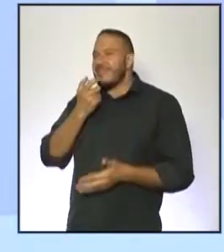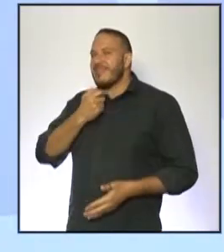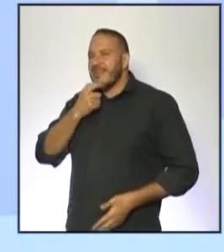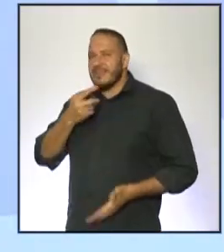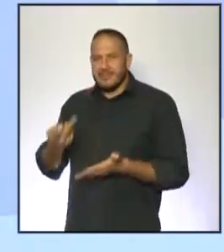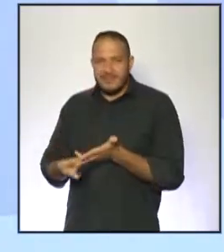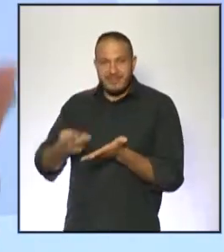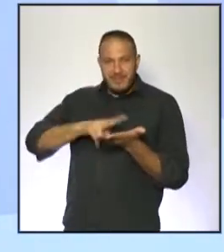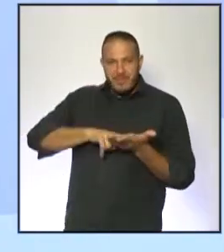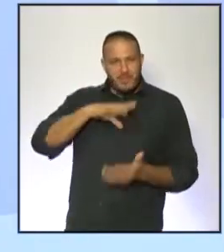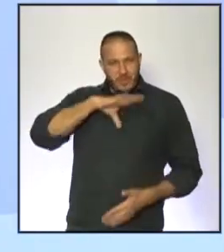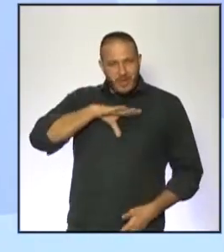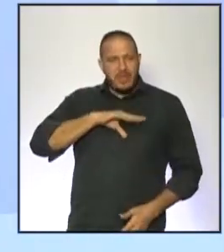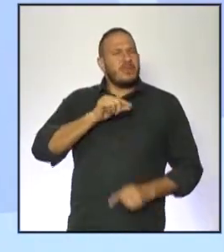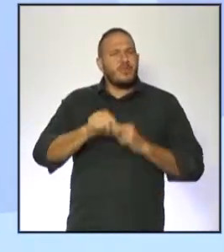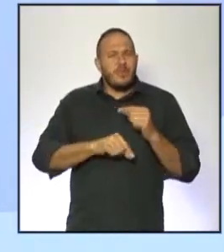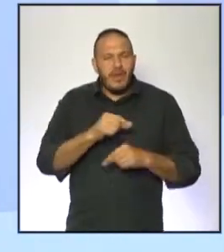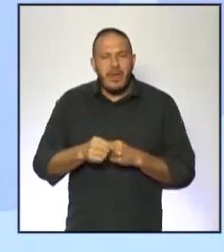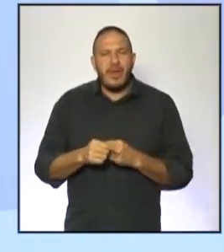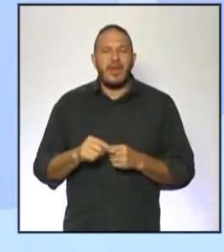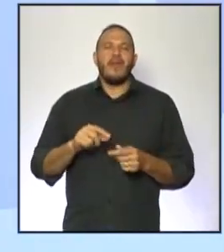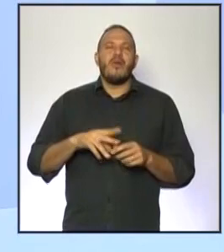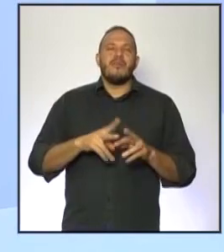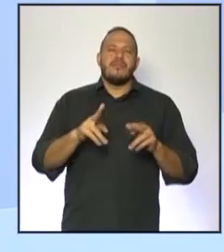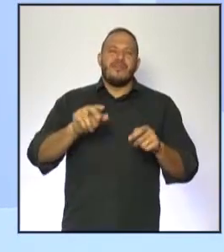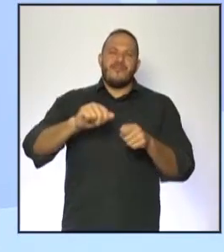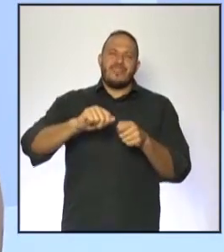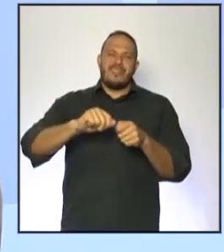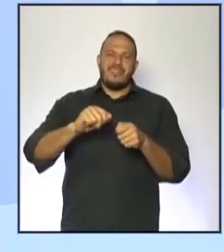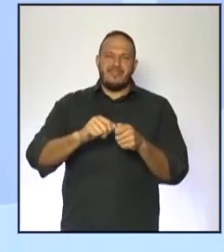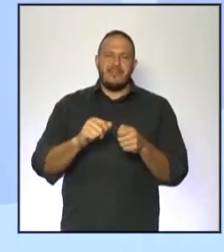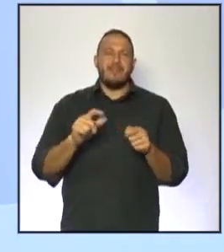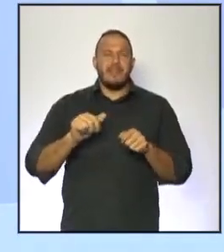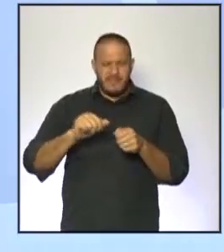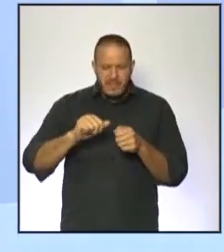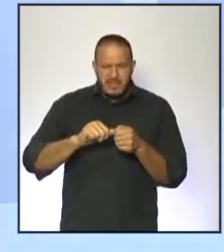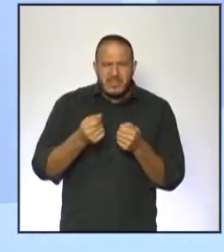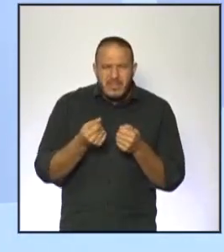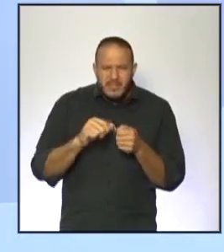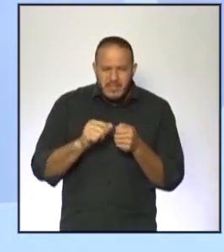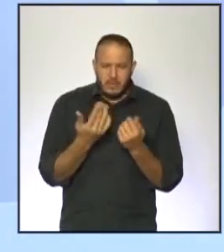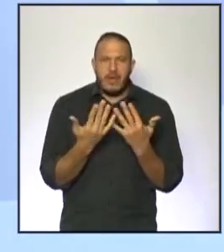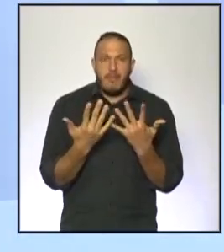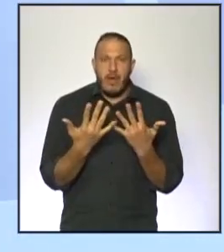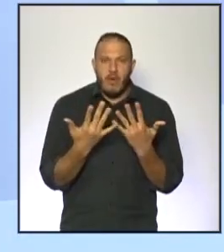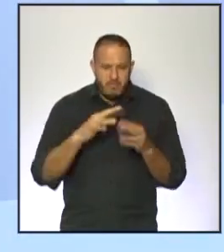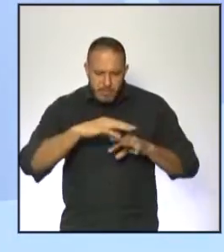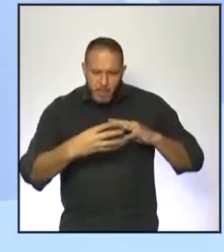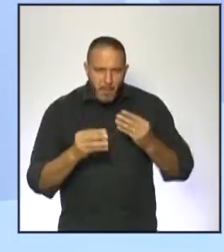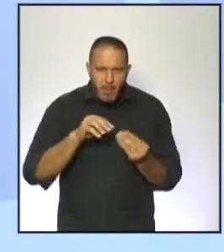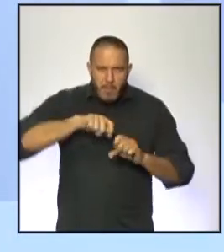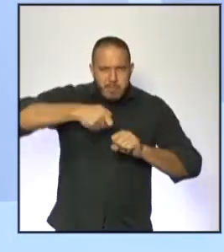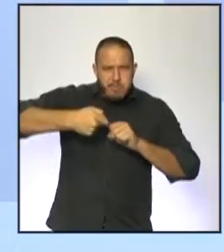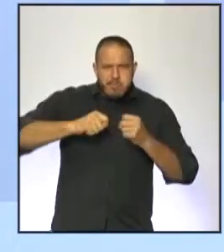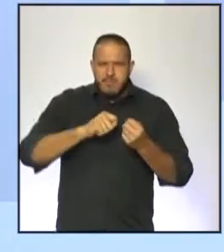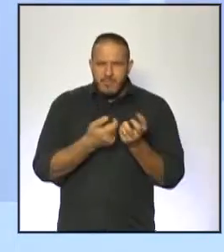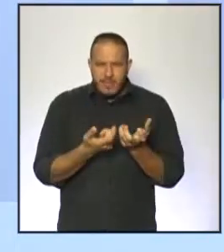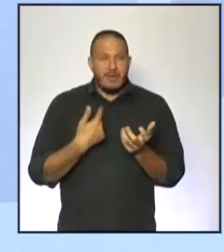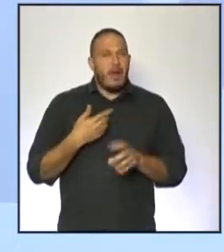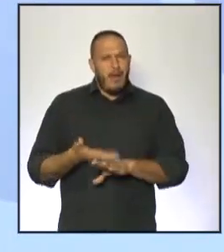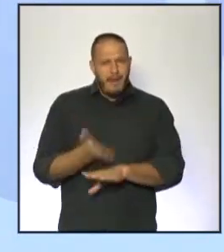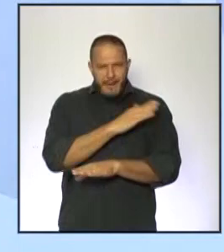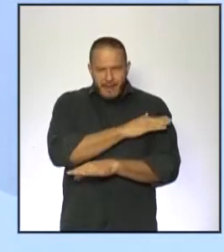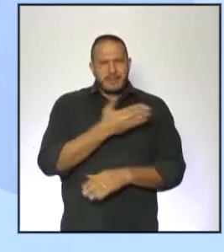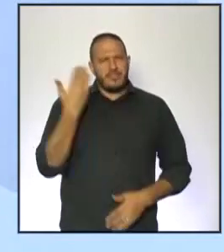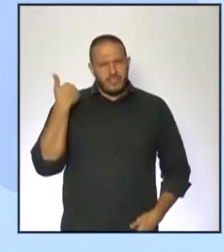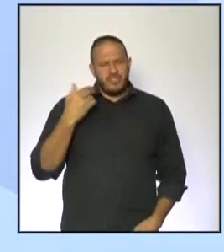que fazer com as nossas mãos. Durante algum tempo, existiam algumas lojas que traziam essa questão da